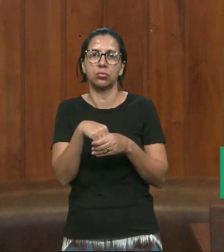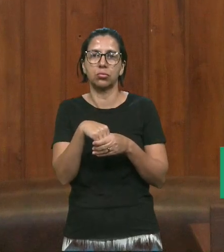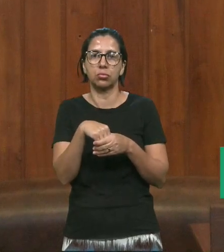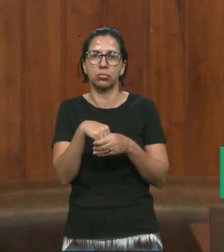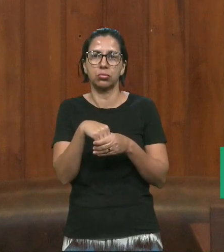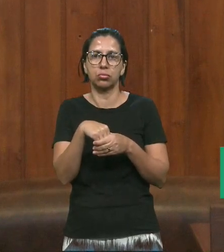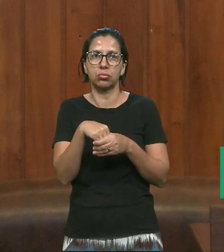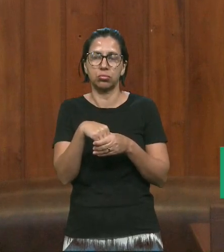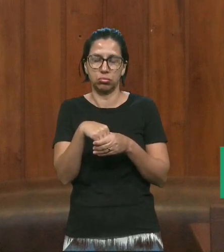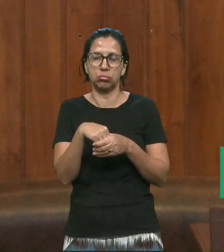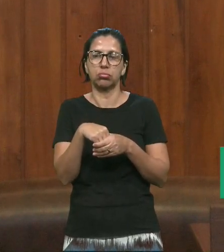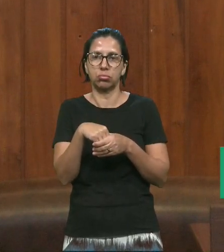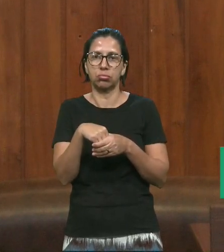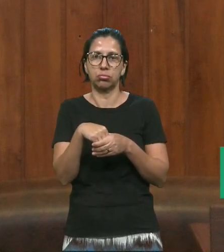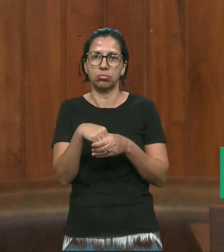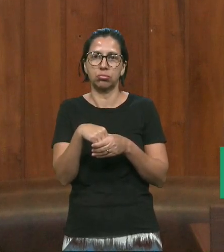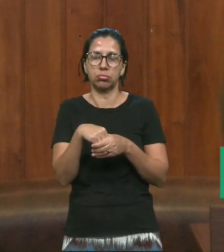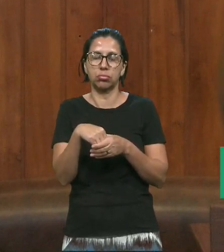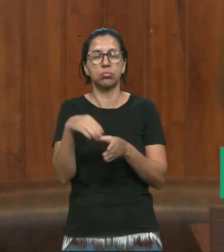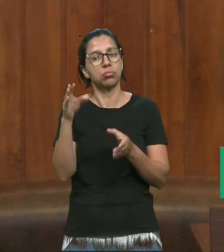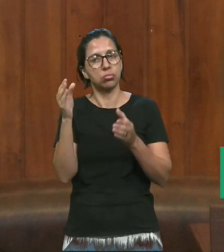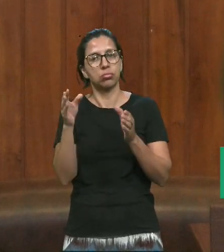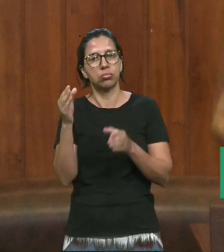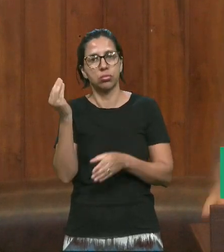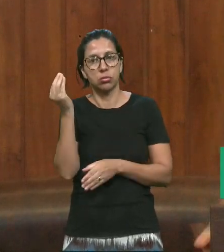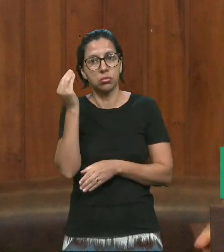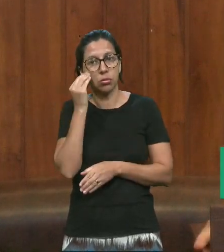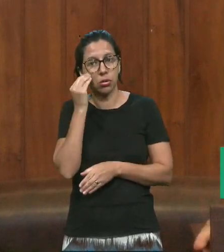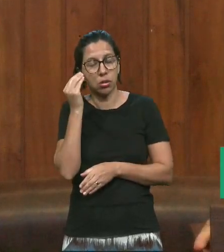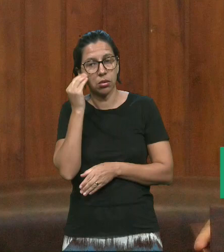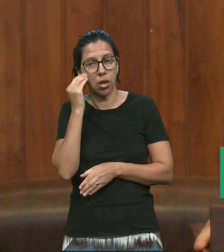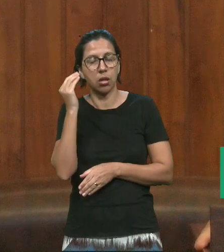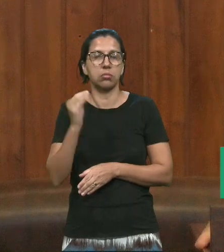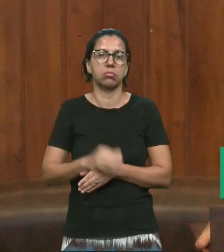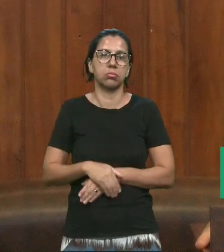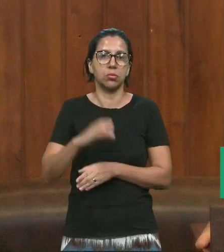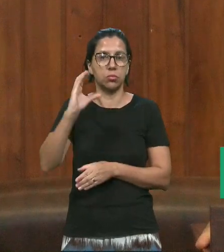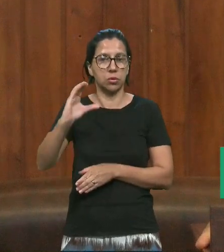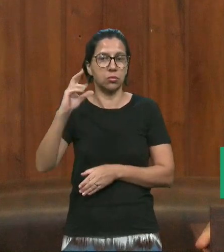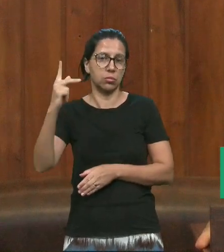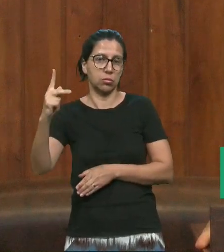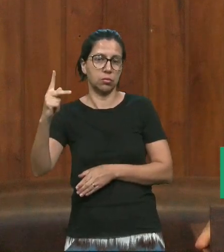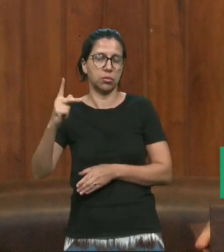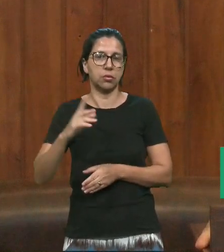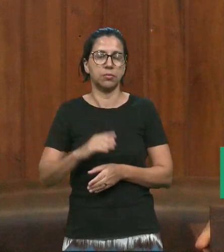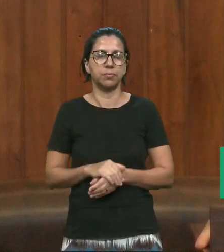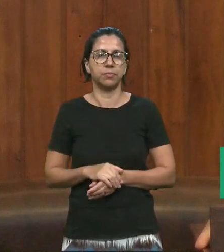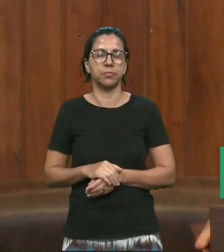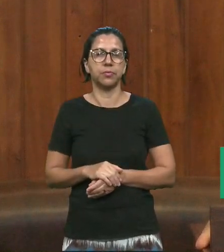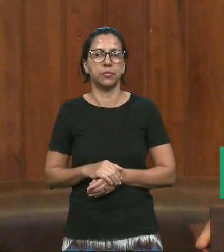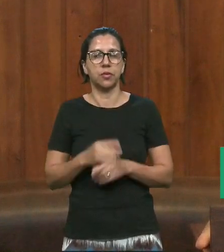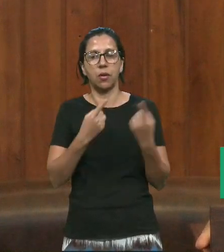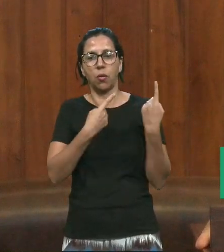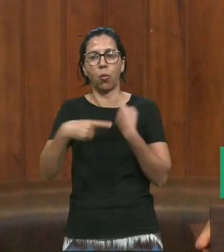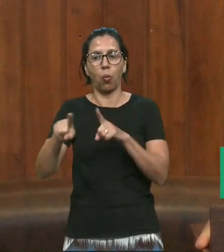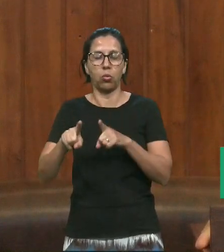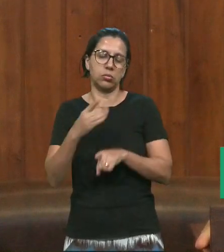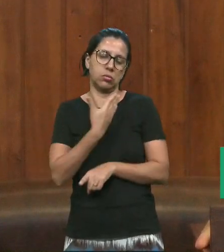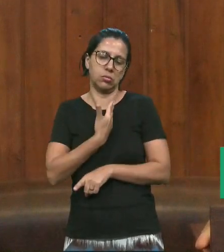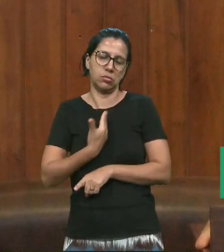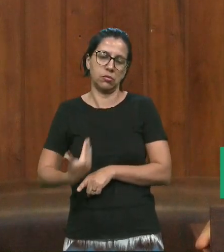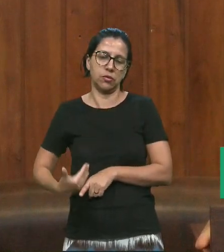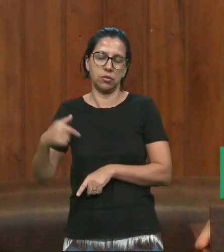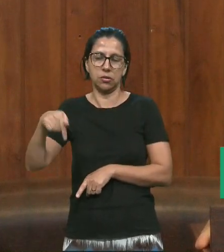a abertura de mais uma tentativa de se abrir uma comissão processante contra o desgoverno que